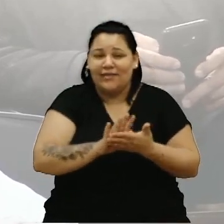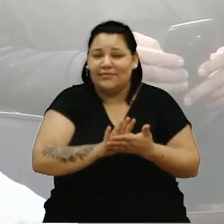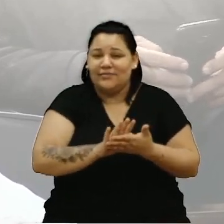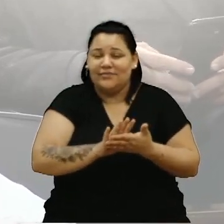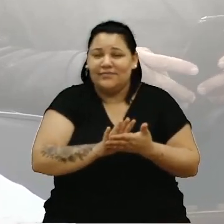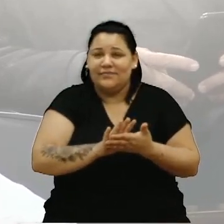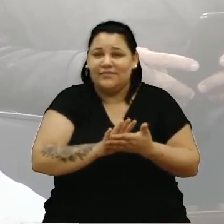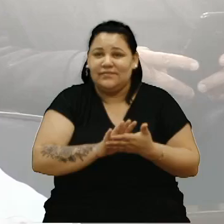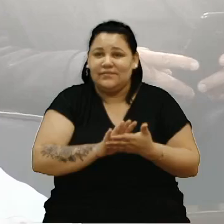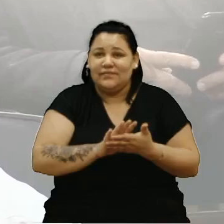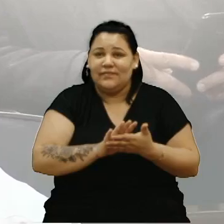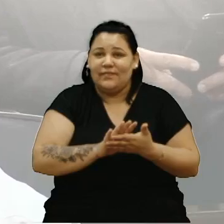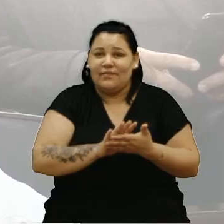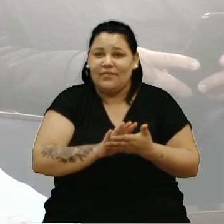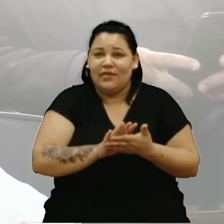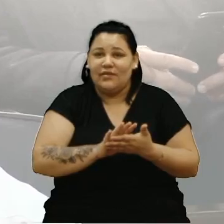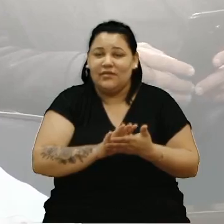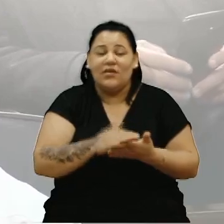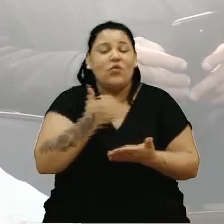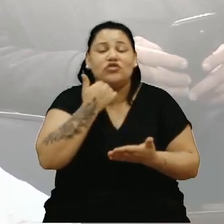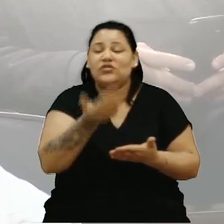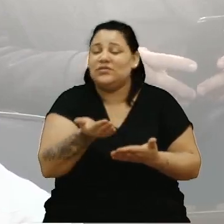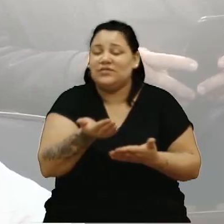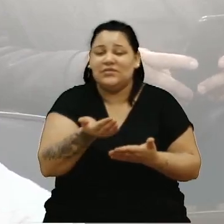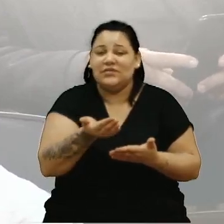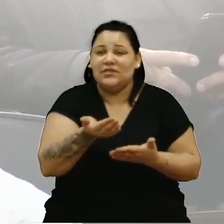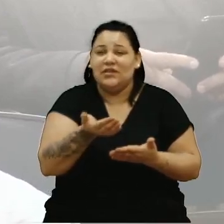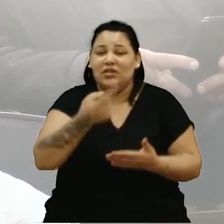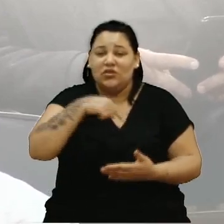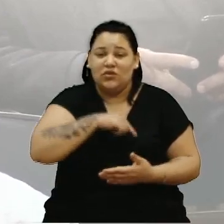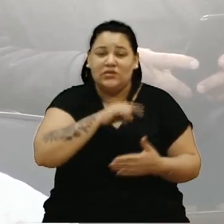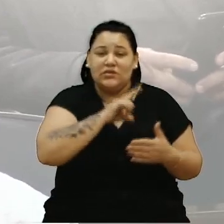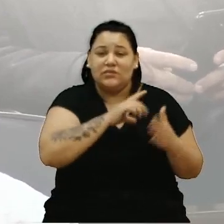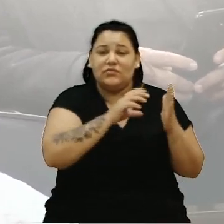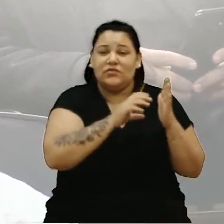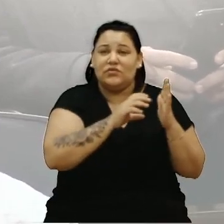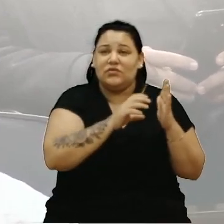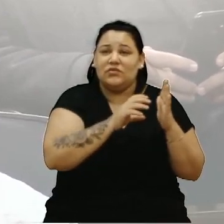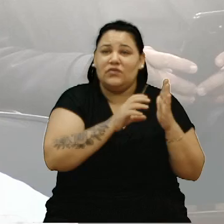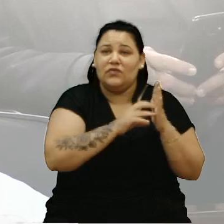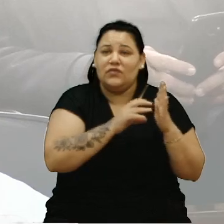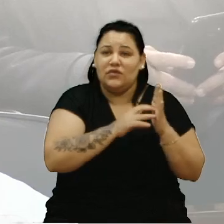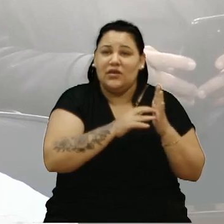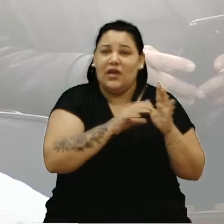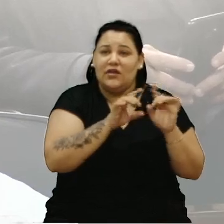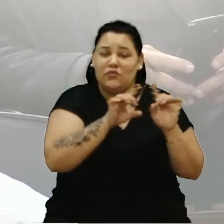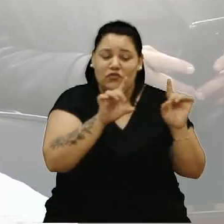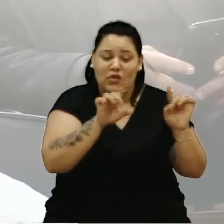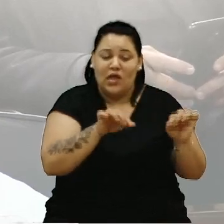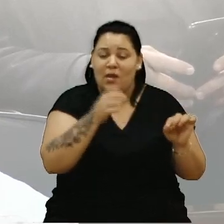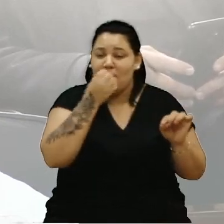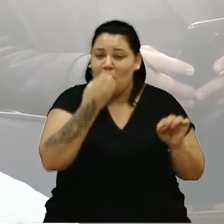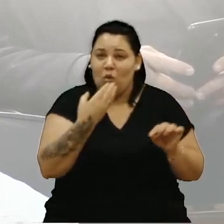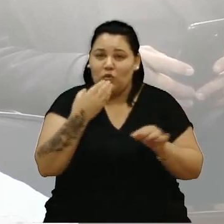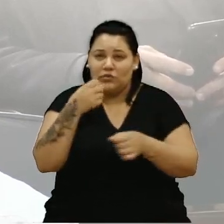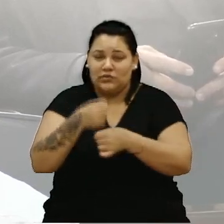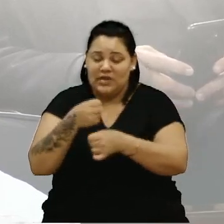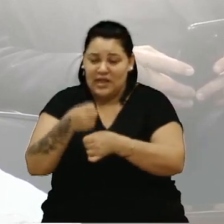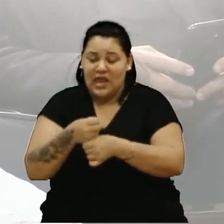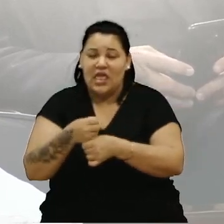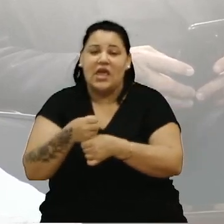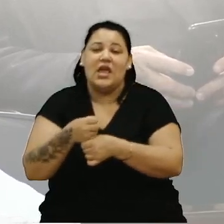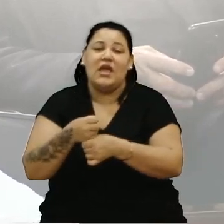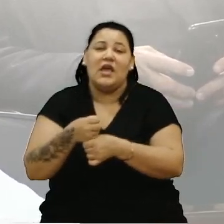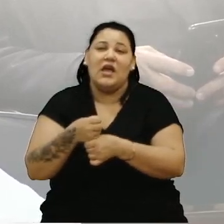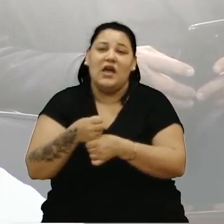feito. E não adianta, por mais que a gente tenha servidores bons na Secretaria de Obras, aqui eu falo em nome do Ivanor, que é um cara